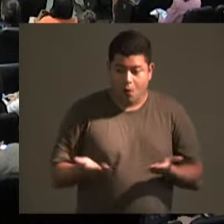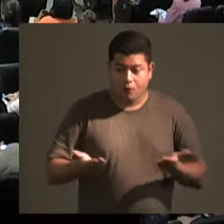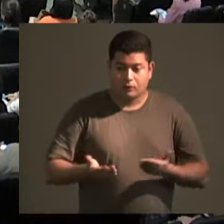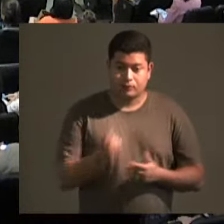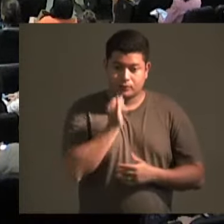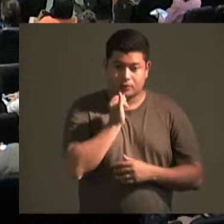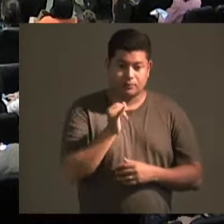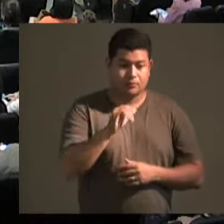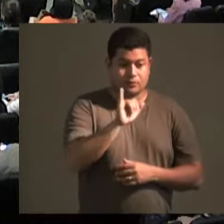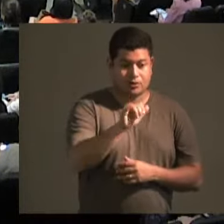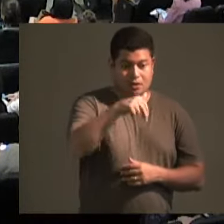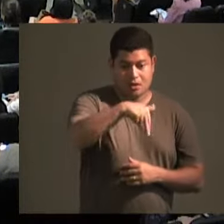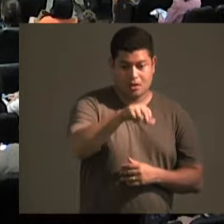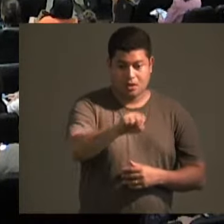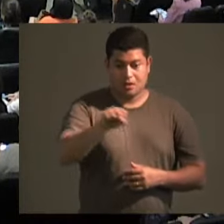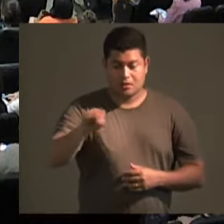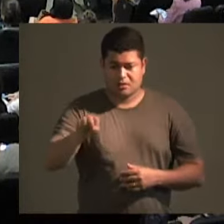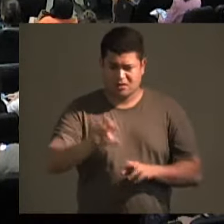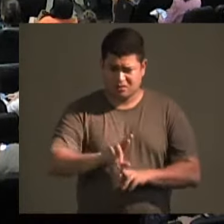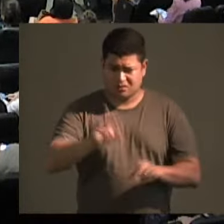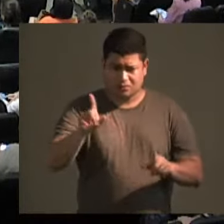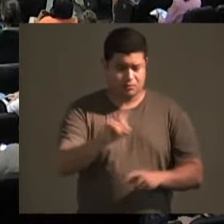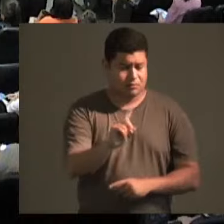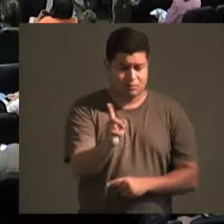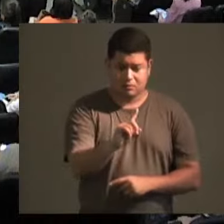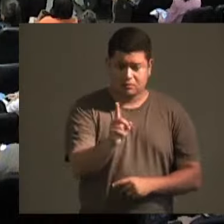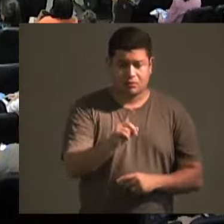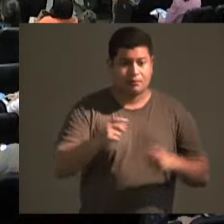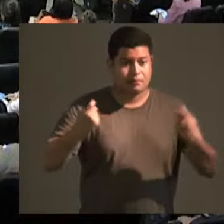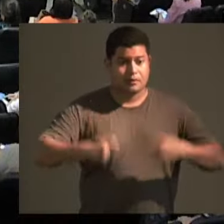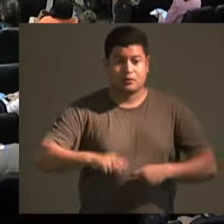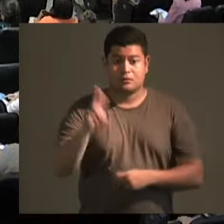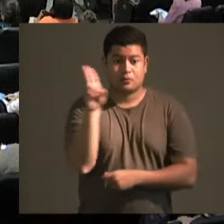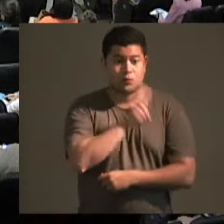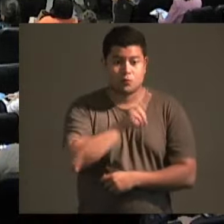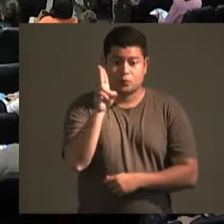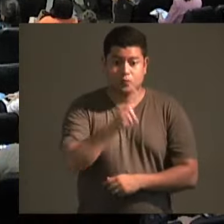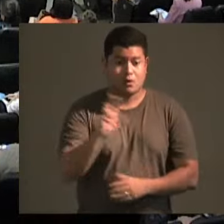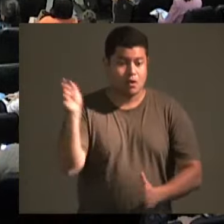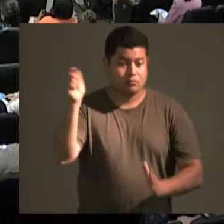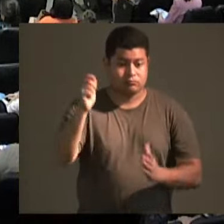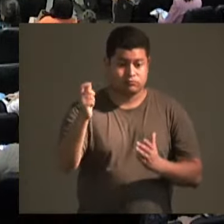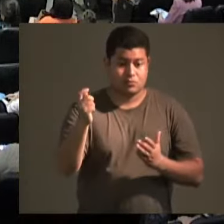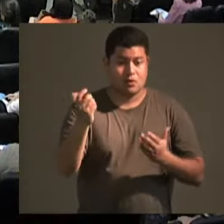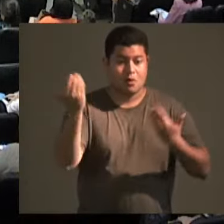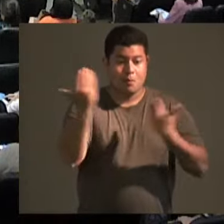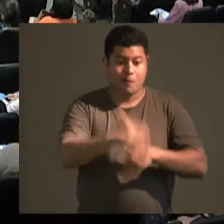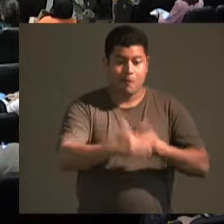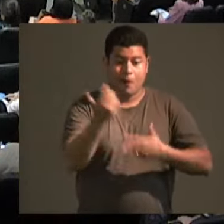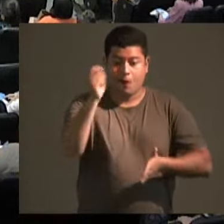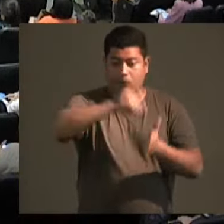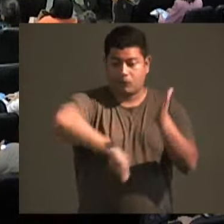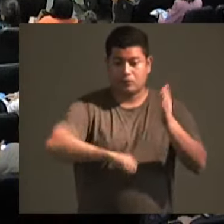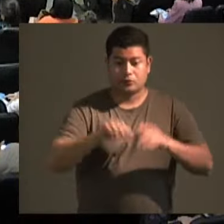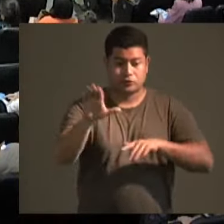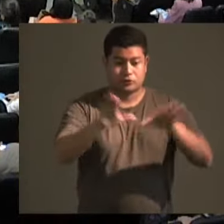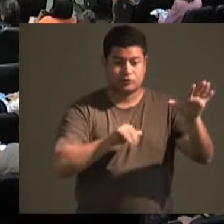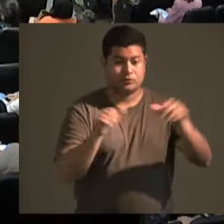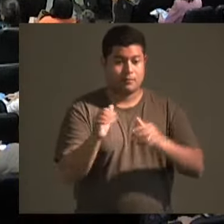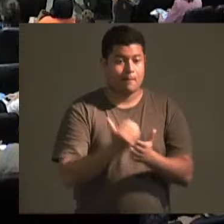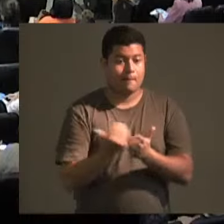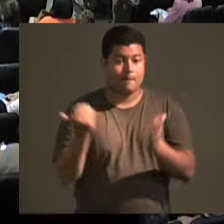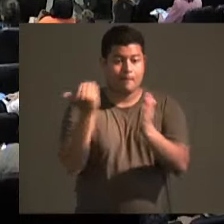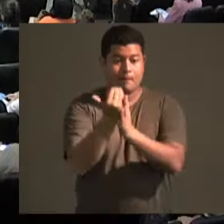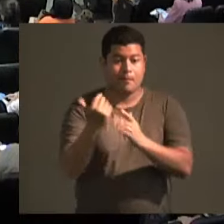no INSS não é diferente, né? Nós precisamos urgentemente de concurso público para a contratação de mais profissionais,